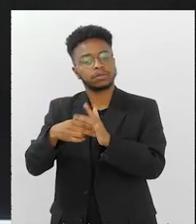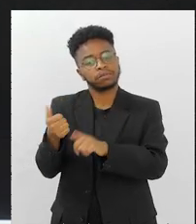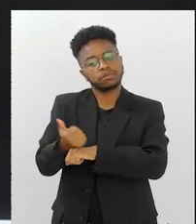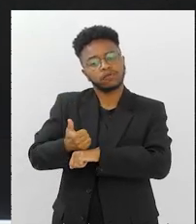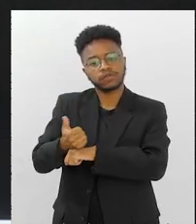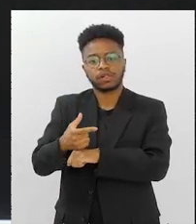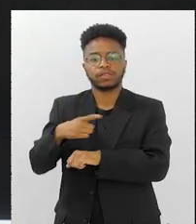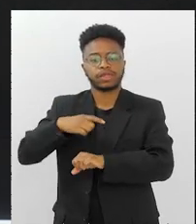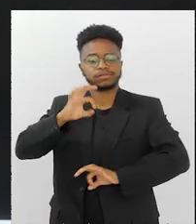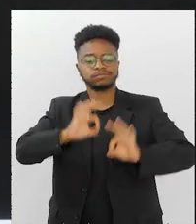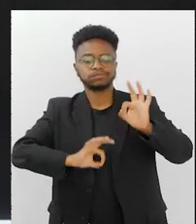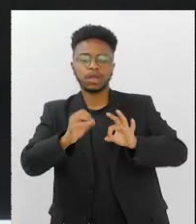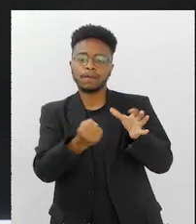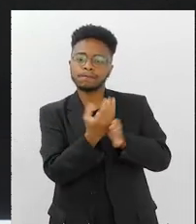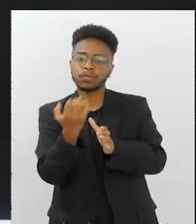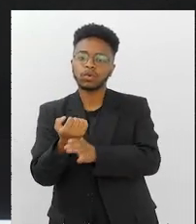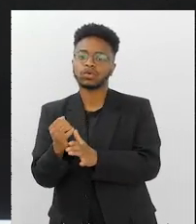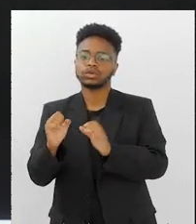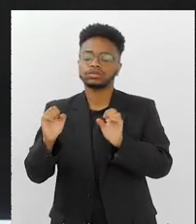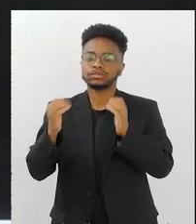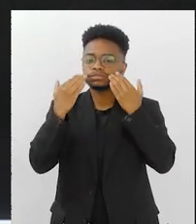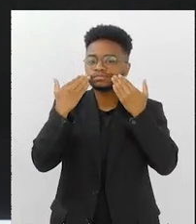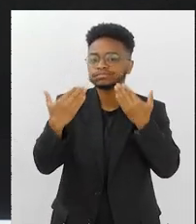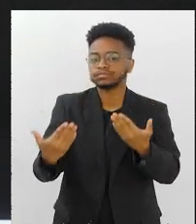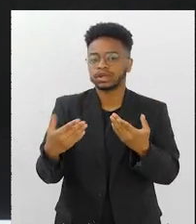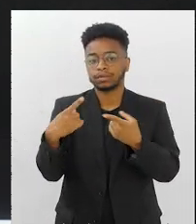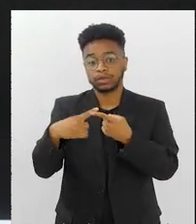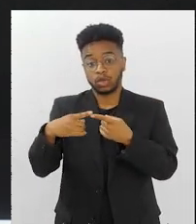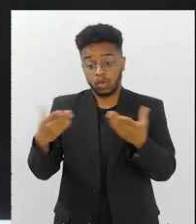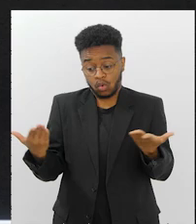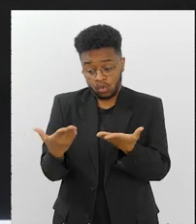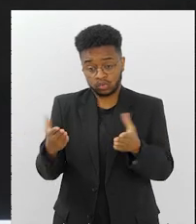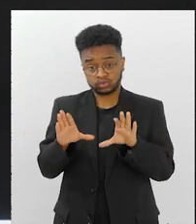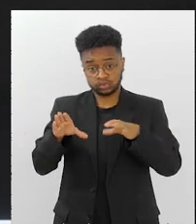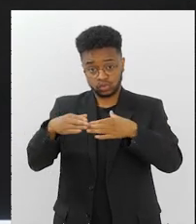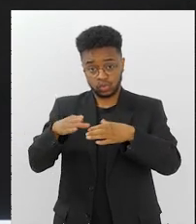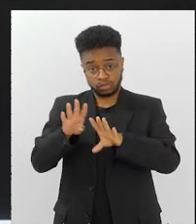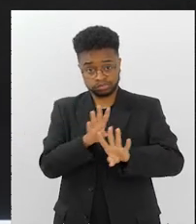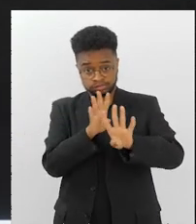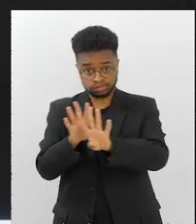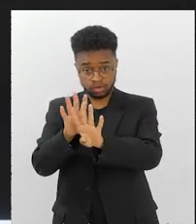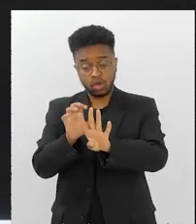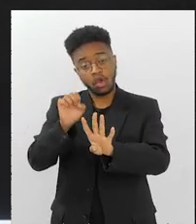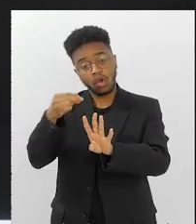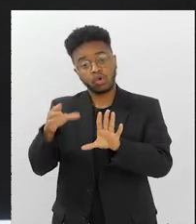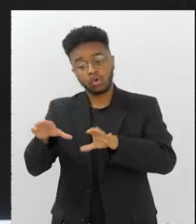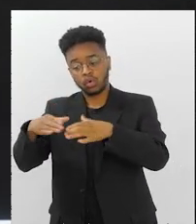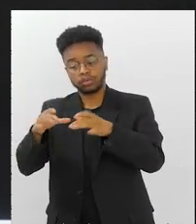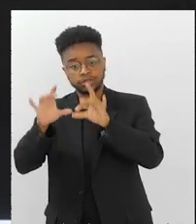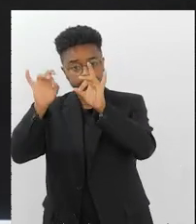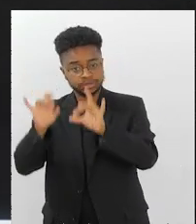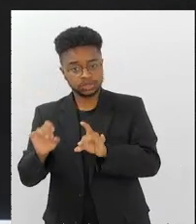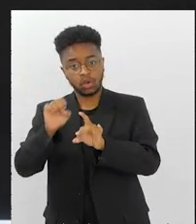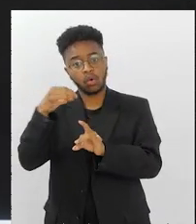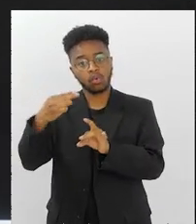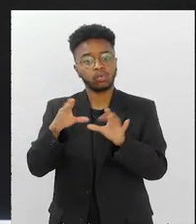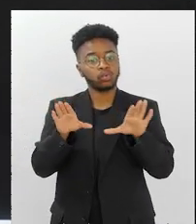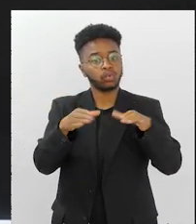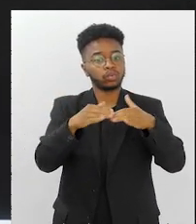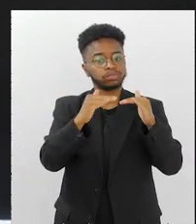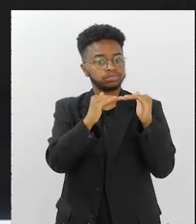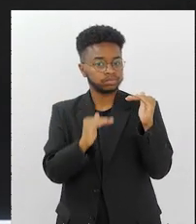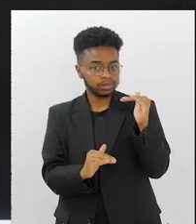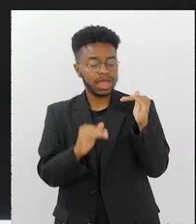grande produtor de um grande espetáculo porque porque hoje uma comissão de frente sendo ela do grupo especial ou do grupo de